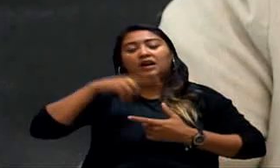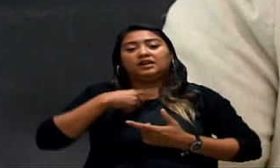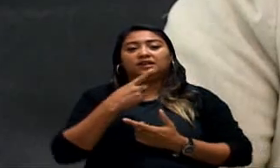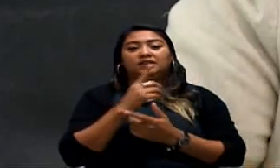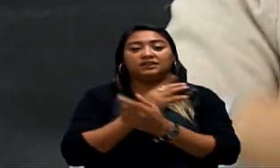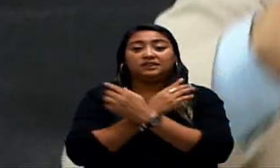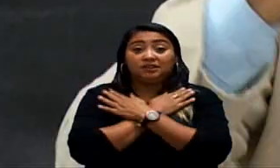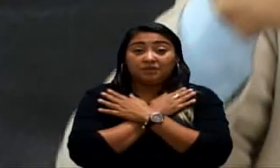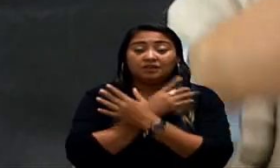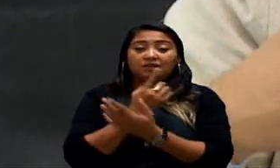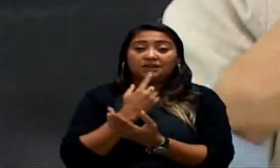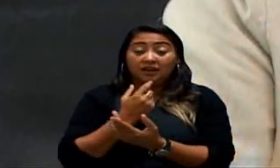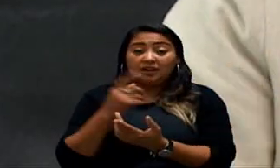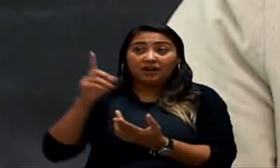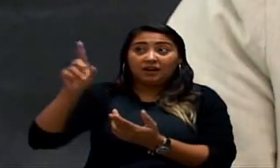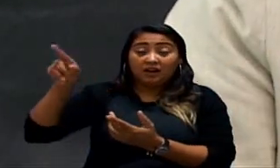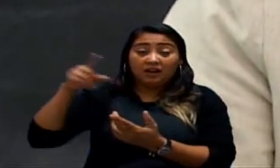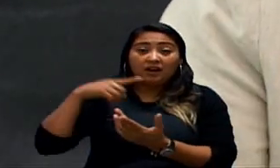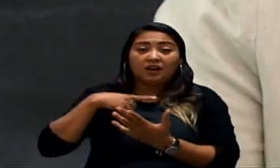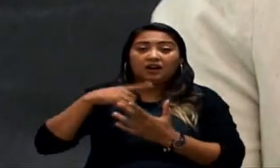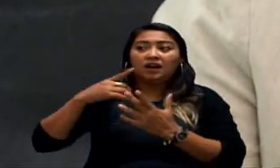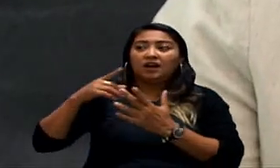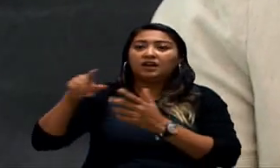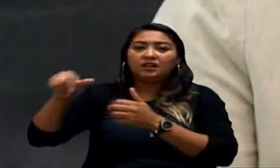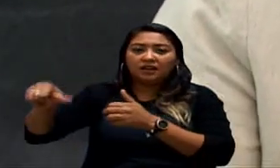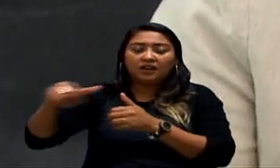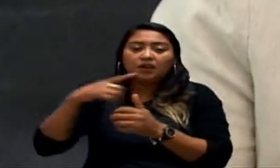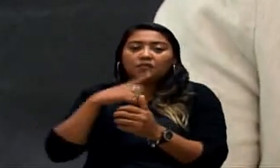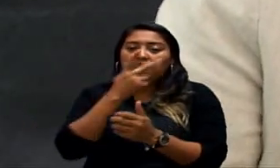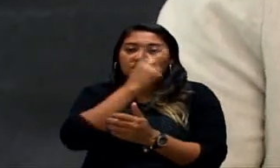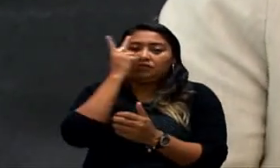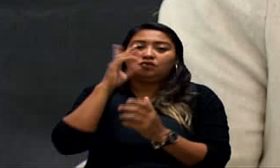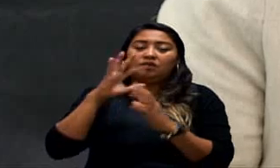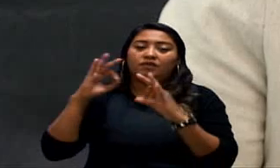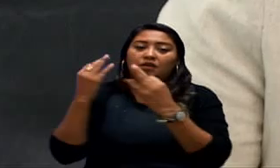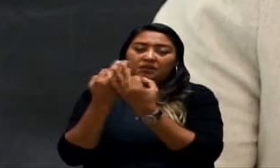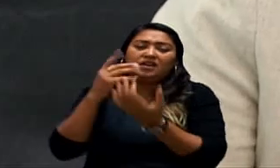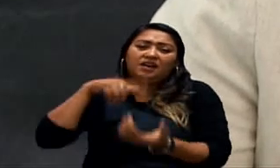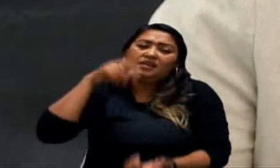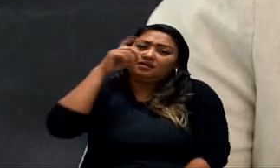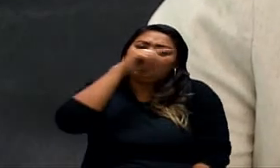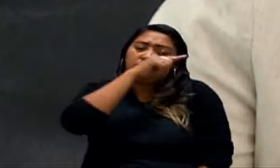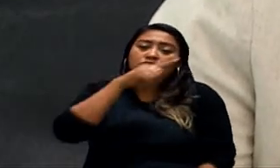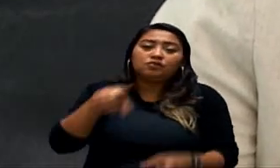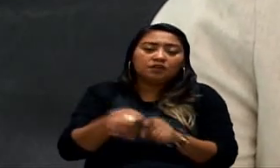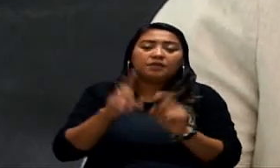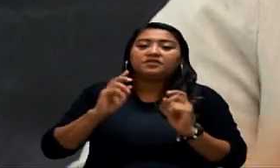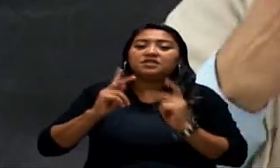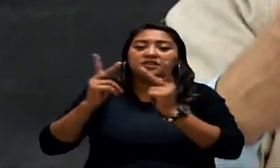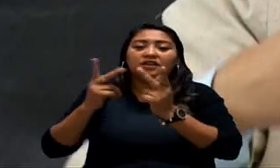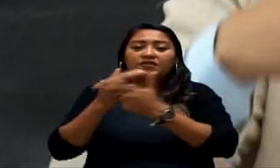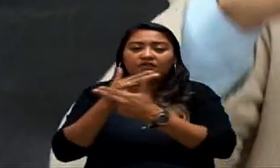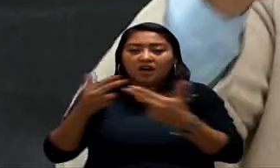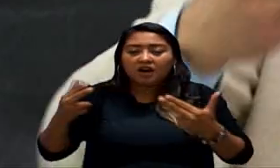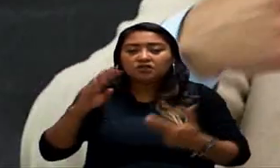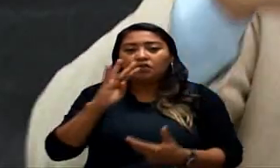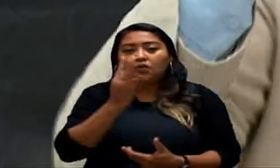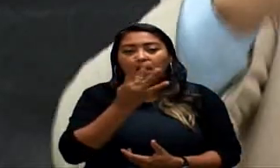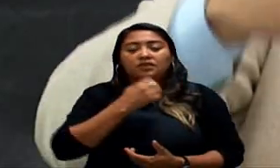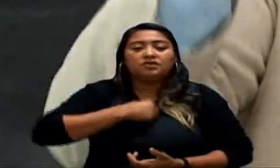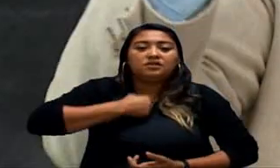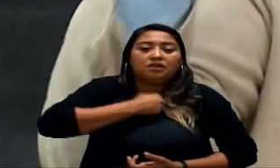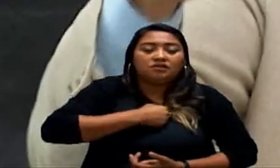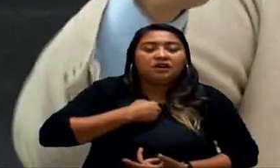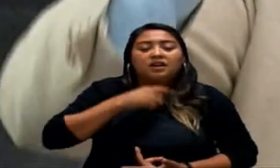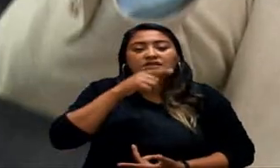é físico, aquele que nós enterramos nossos entes também queridos, é complexo. Eu também visitei vários, né? São 4, Saudade,